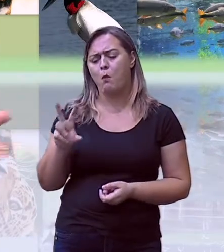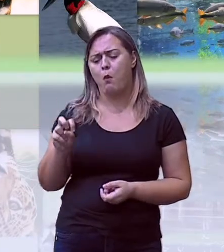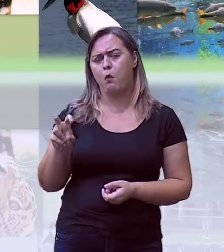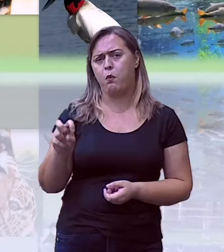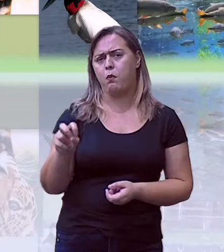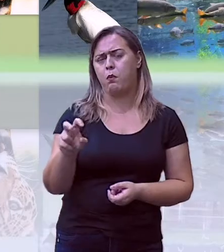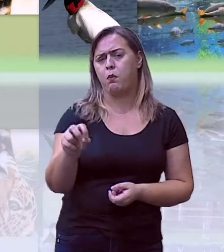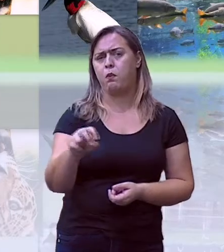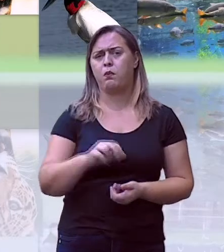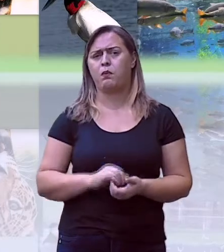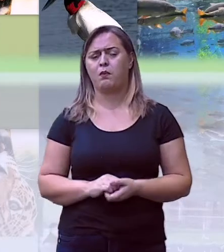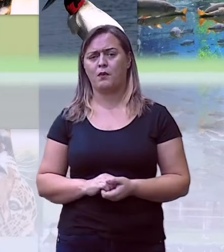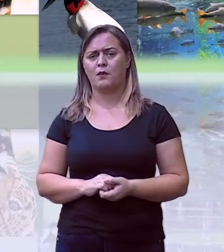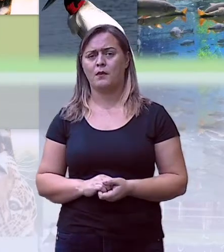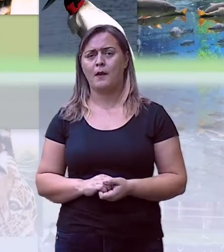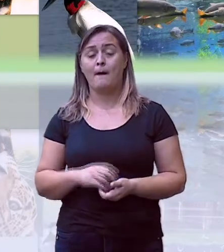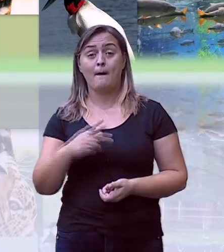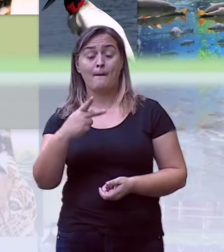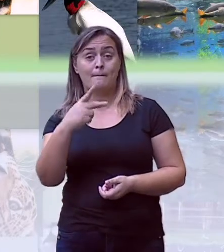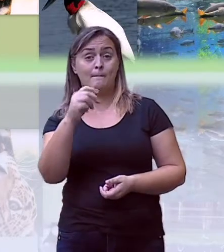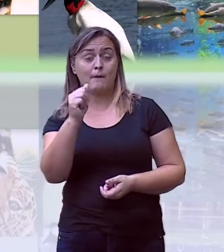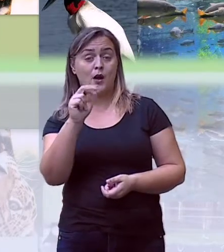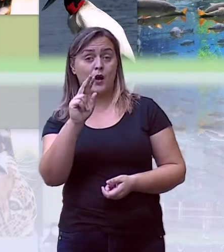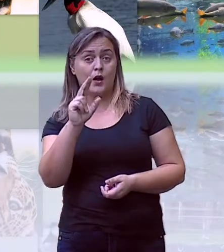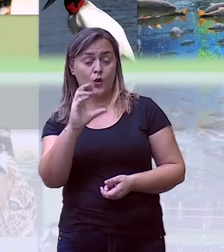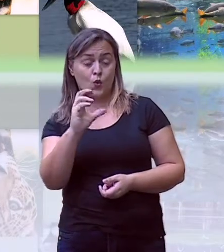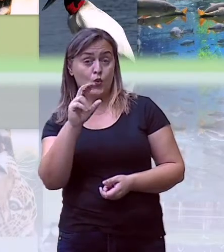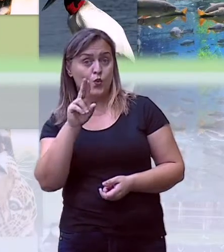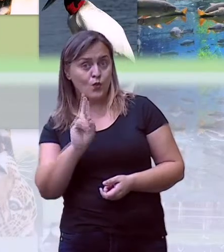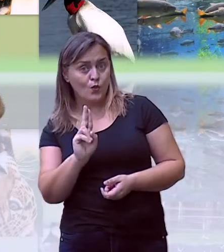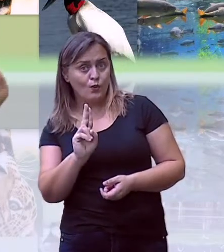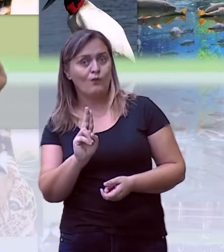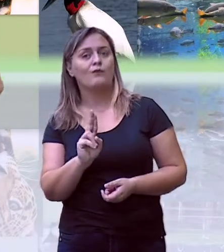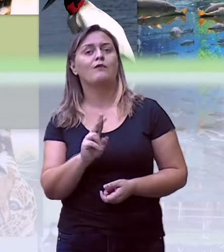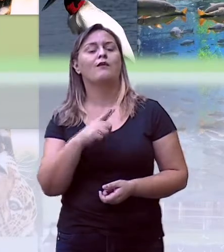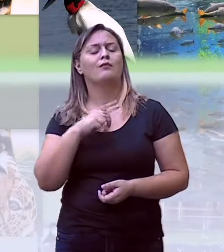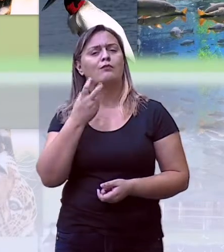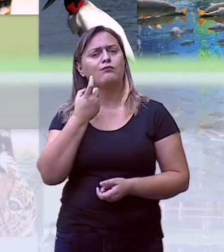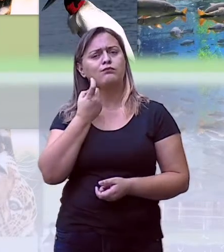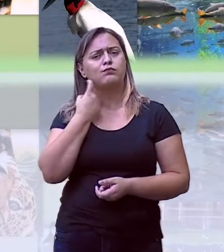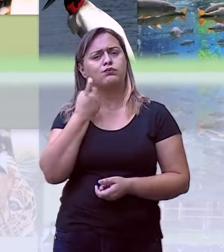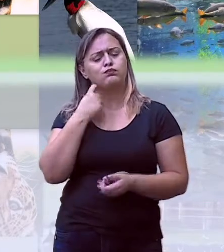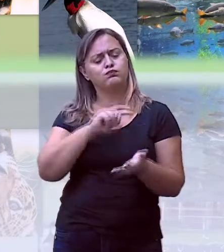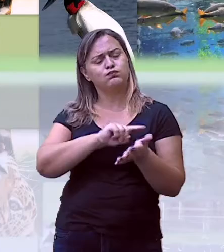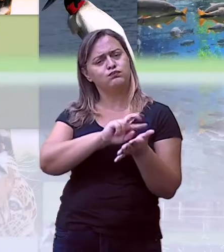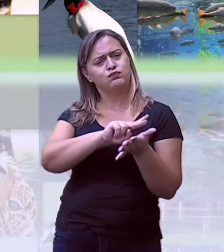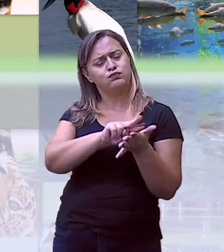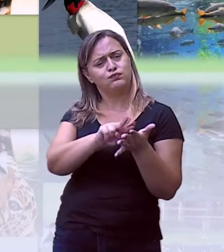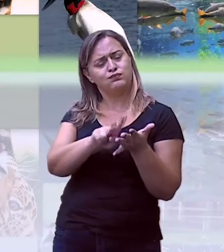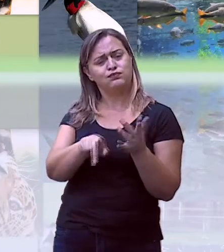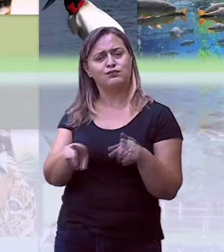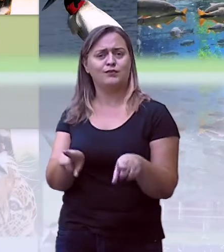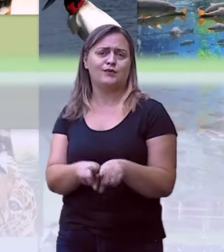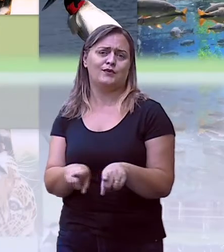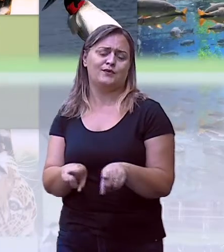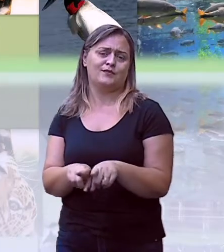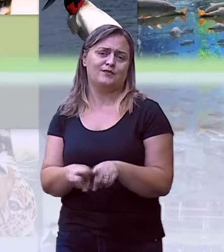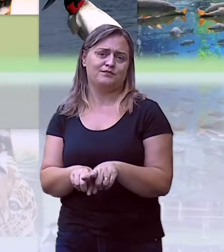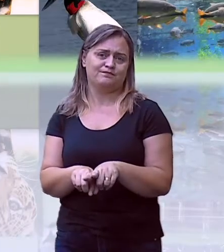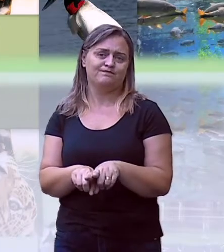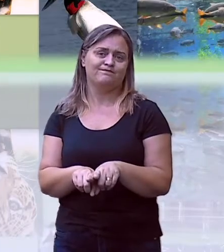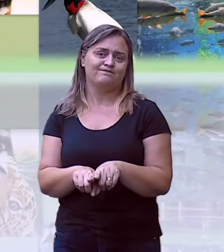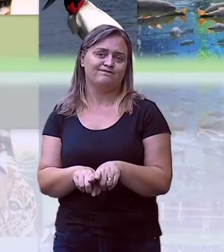pintado, caxará, cuntibata, dourado-jaú e